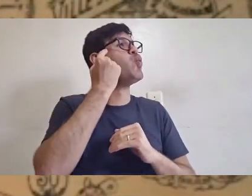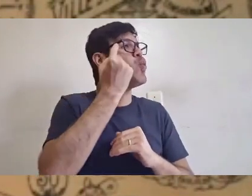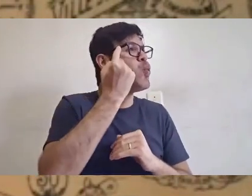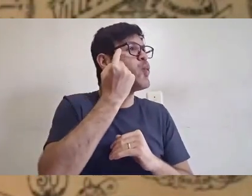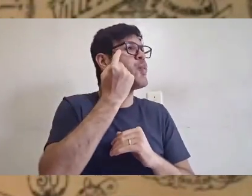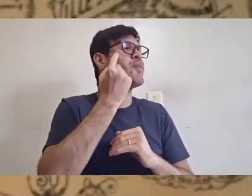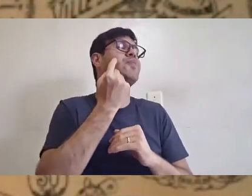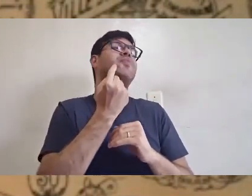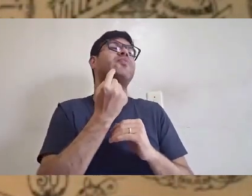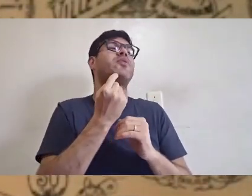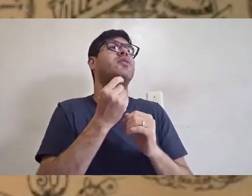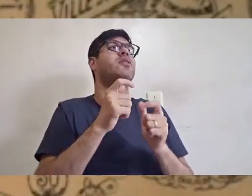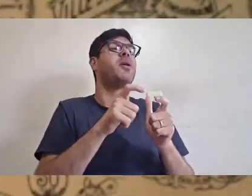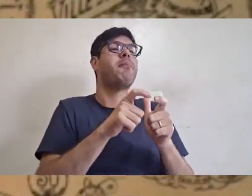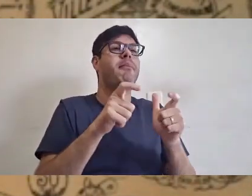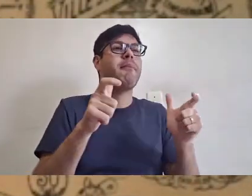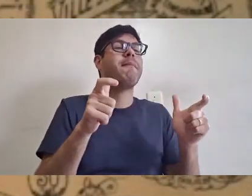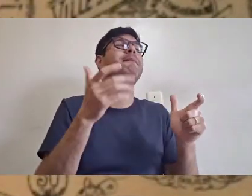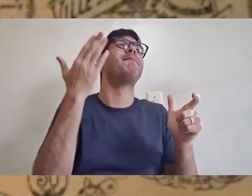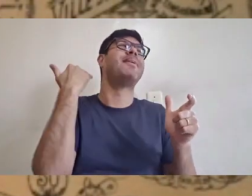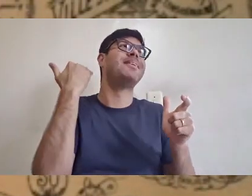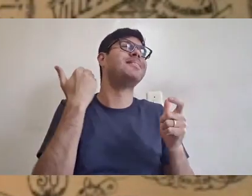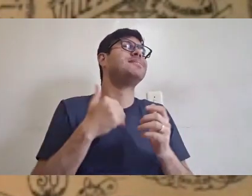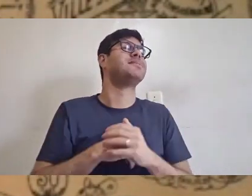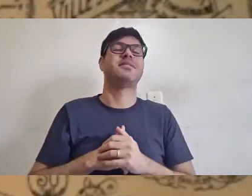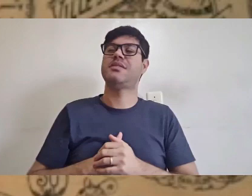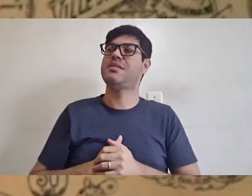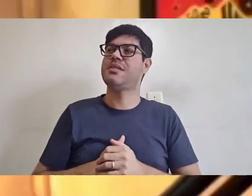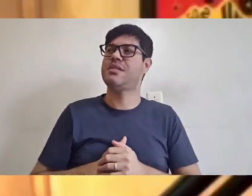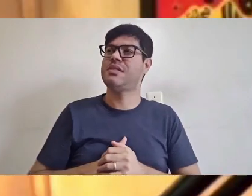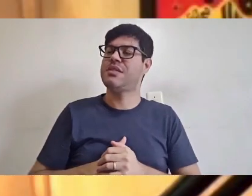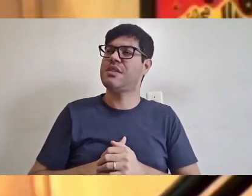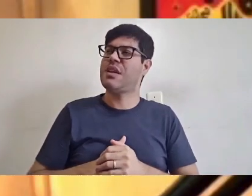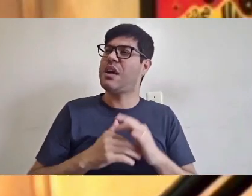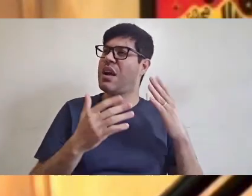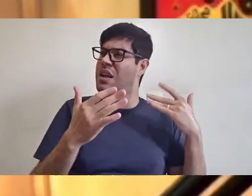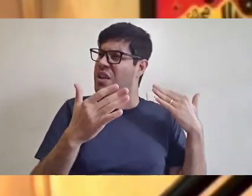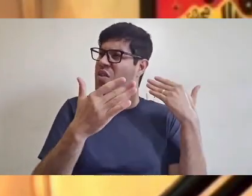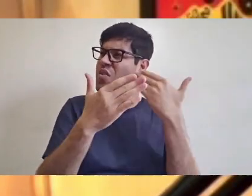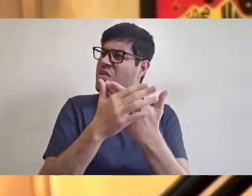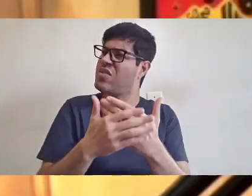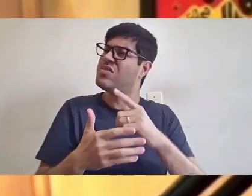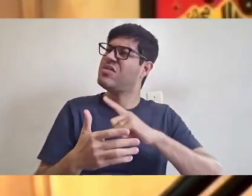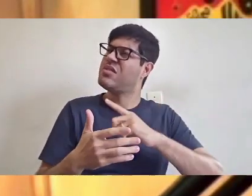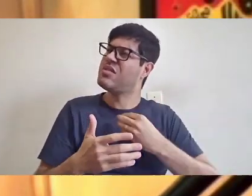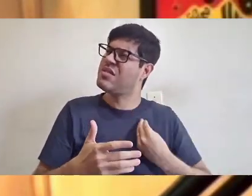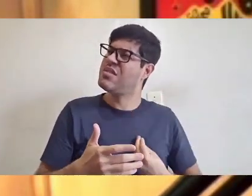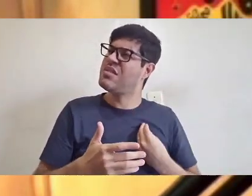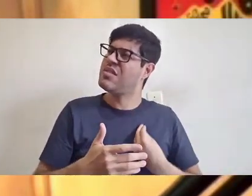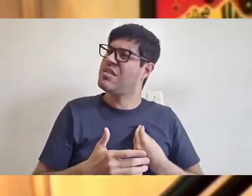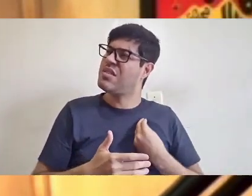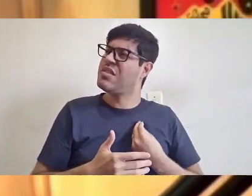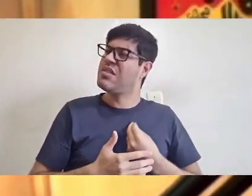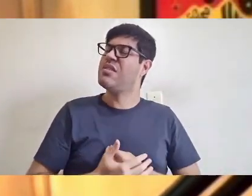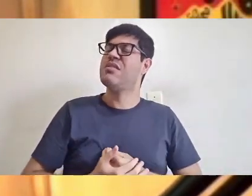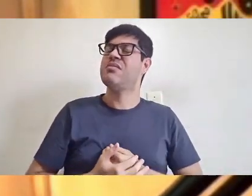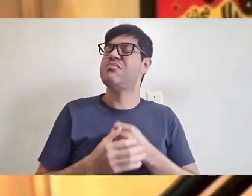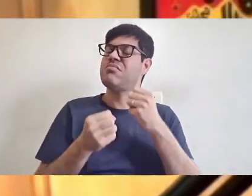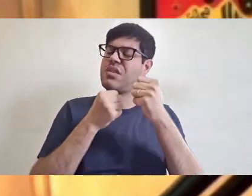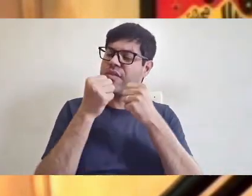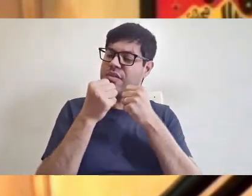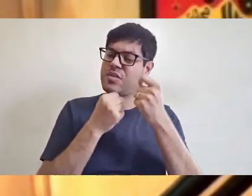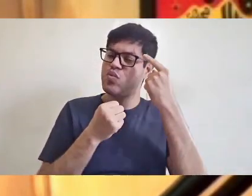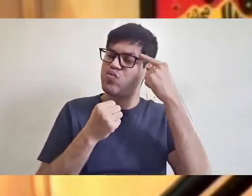ocasião, entendeu? Tá certo. E tem calceteiro daquela época que está até hoje trabalhando no ramo. Eu acredito que sim. Eu entrevistei um